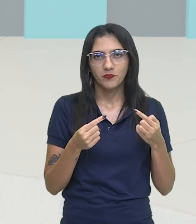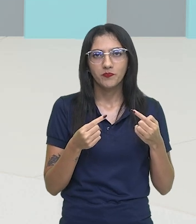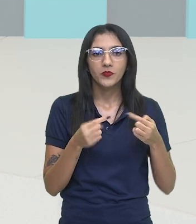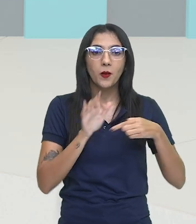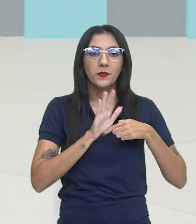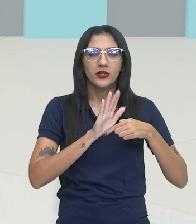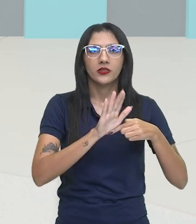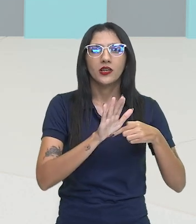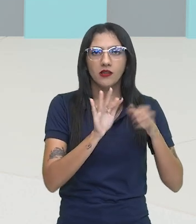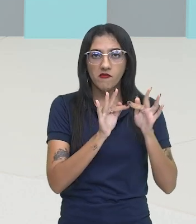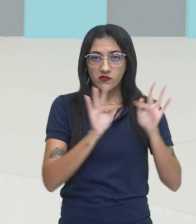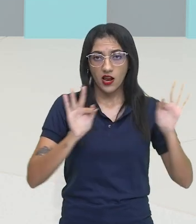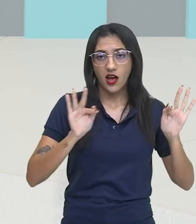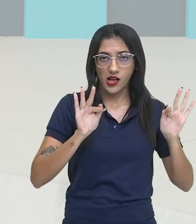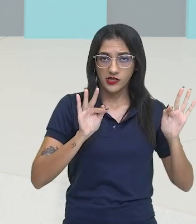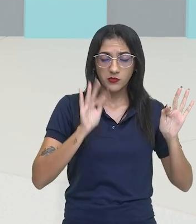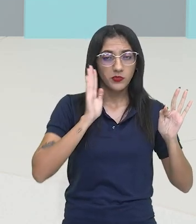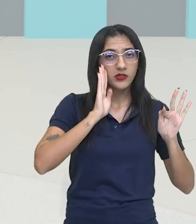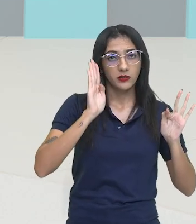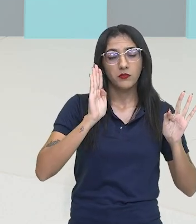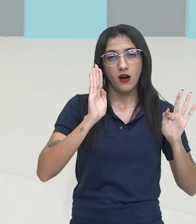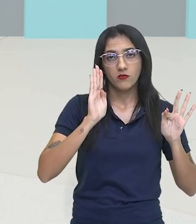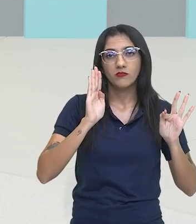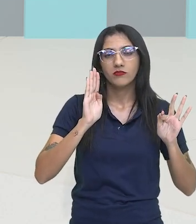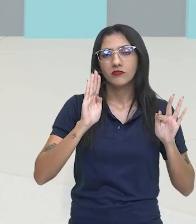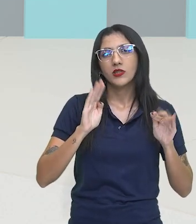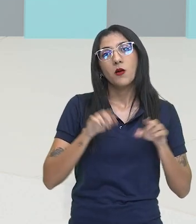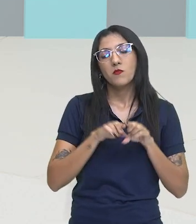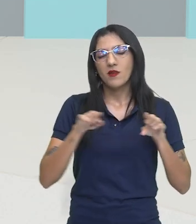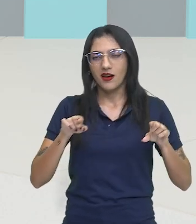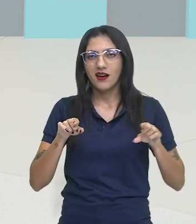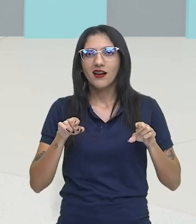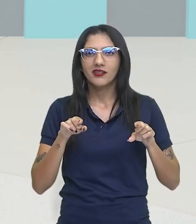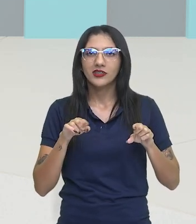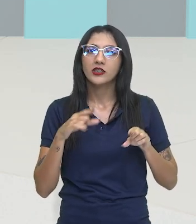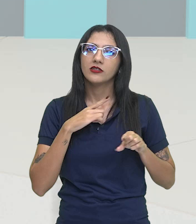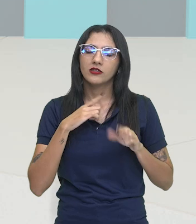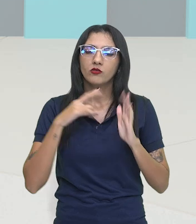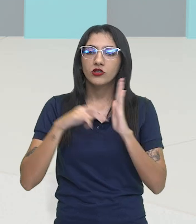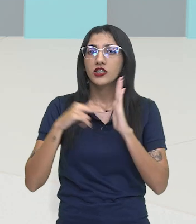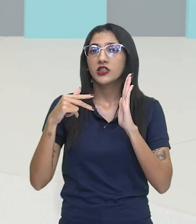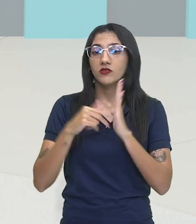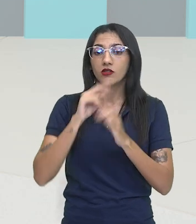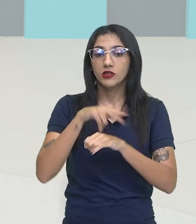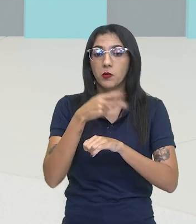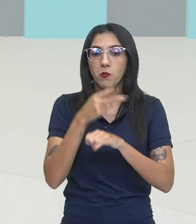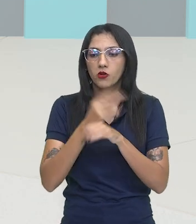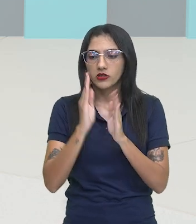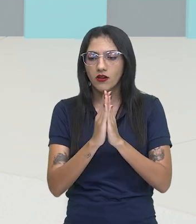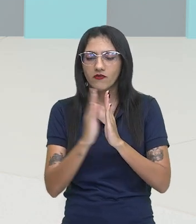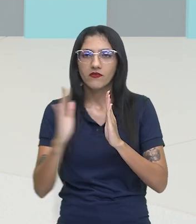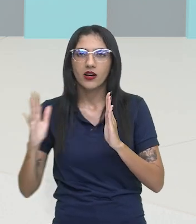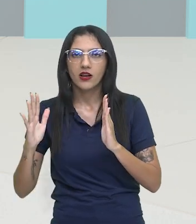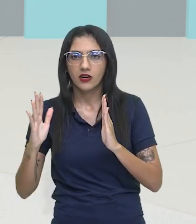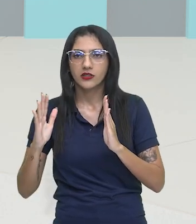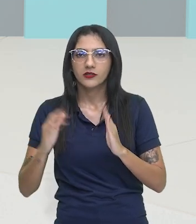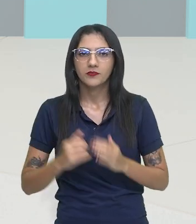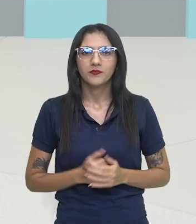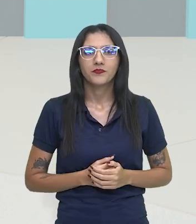a ponte do texto, mas ao mesmo tempo eu trago um sentido, tá bom? E aí nós vamos ter a